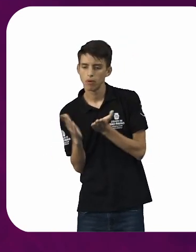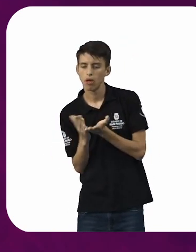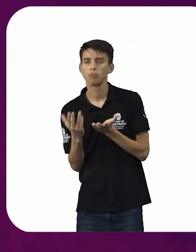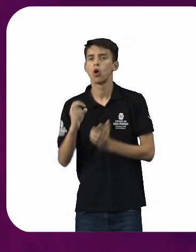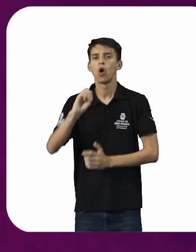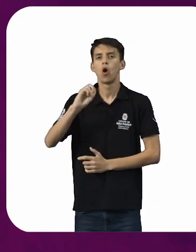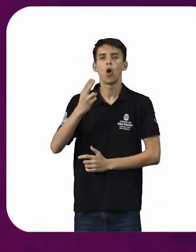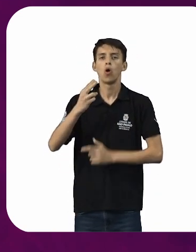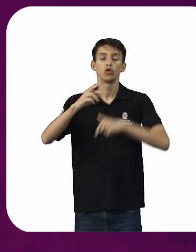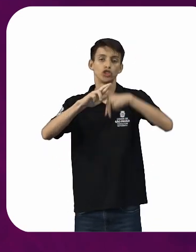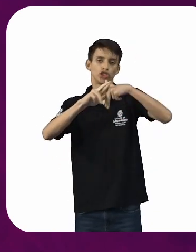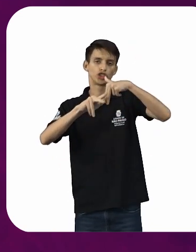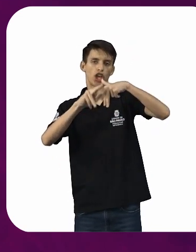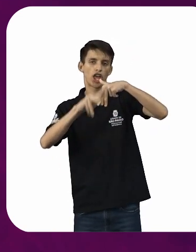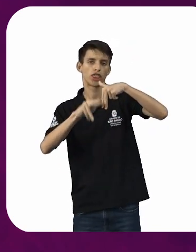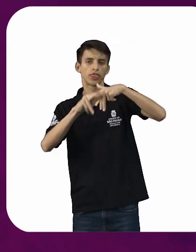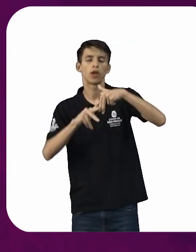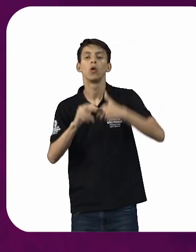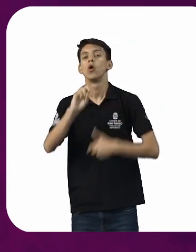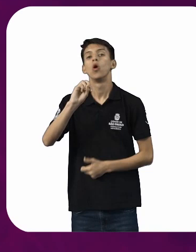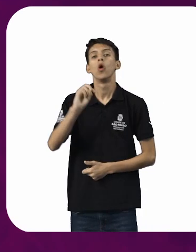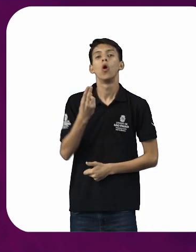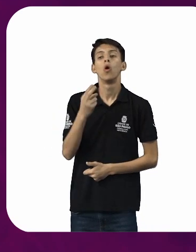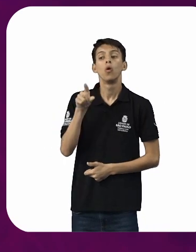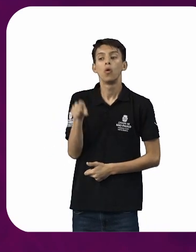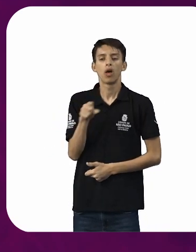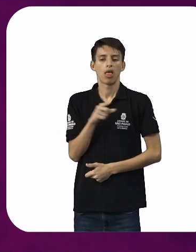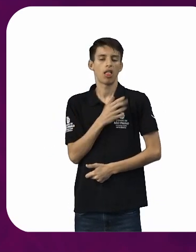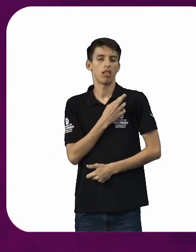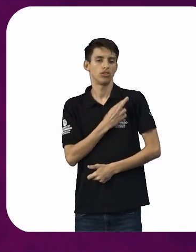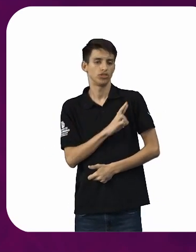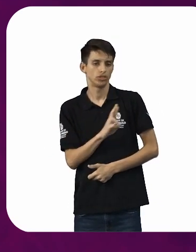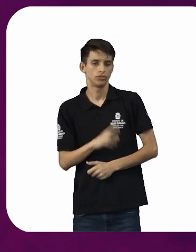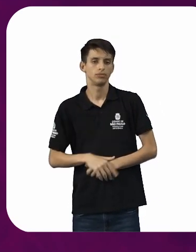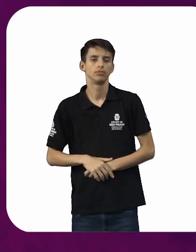religião. Então, são práticas, né, que são